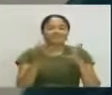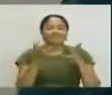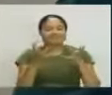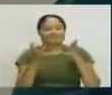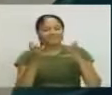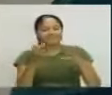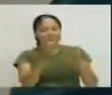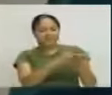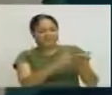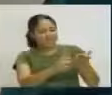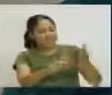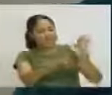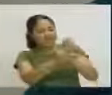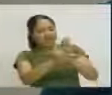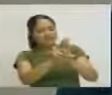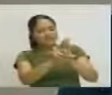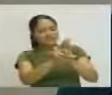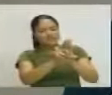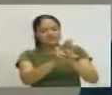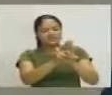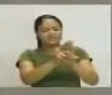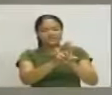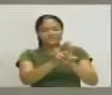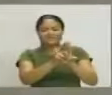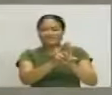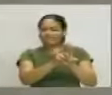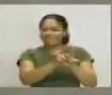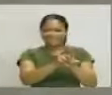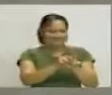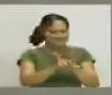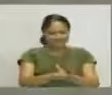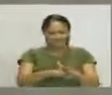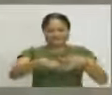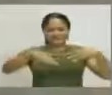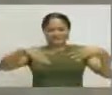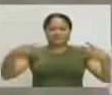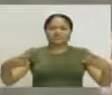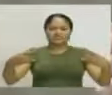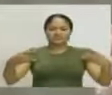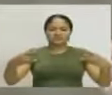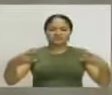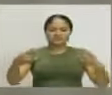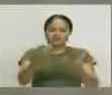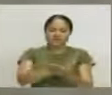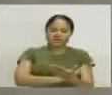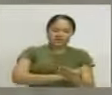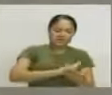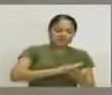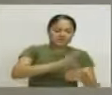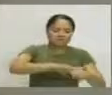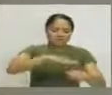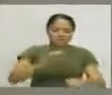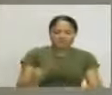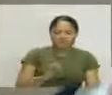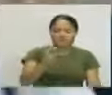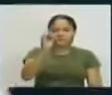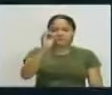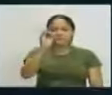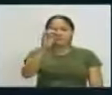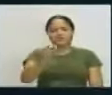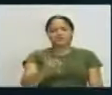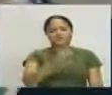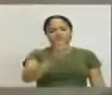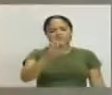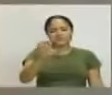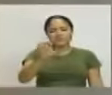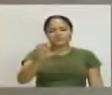leis que são radicalmente contrárias aos princípios fundamentais do Evangelho? É o deputado